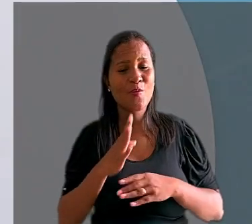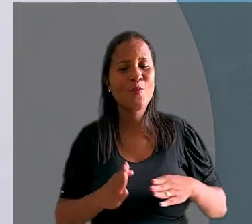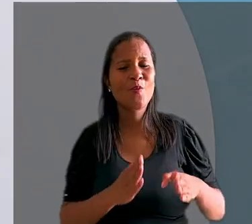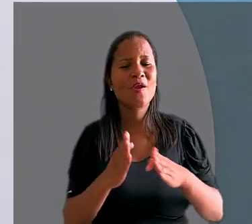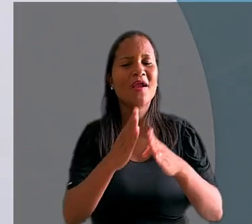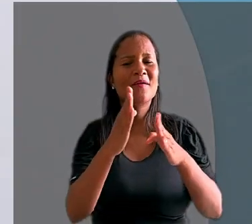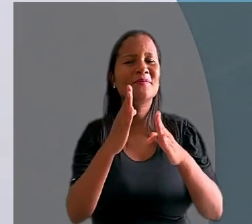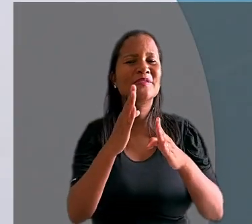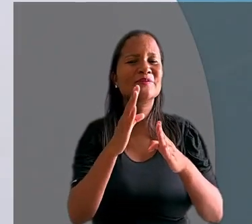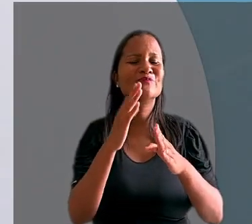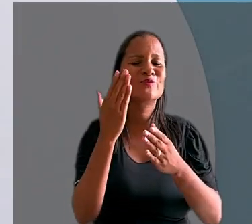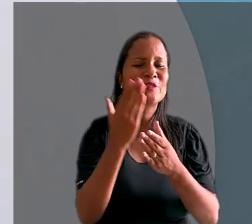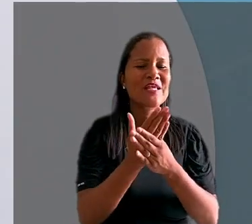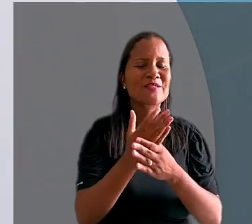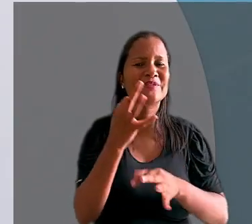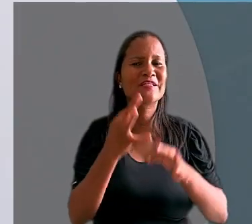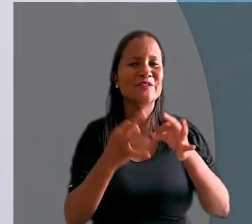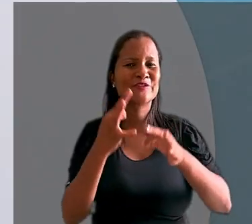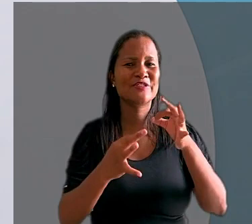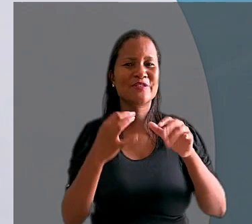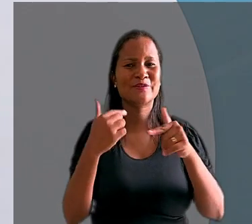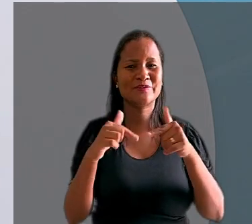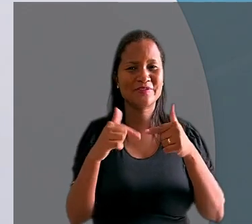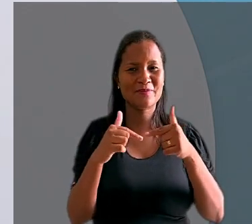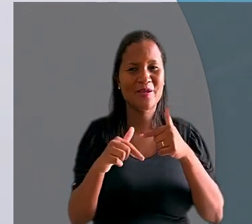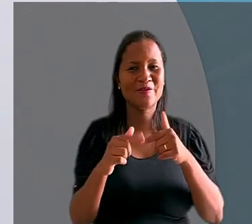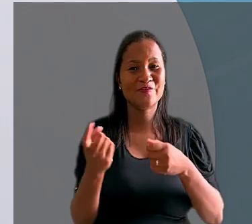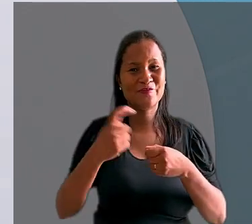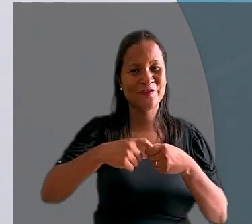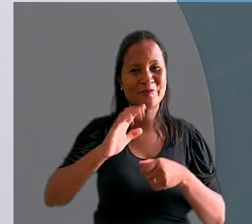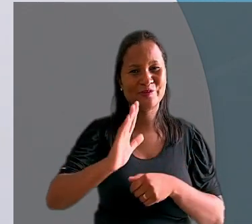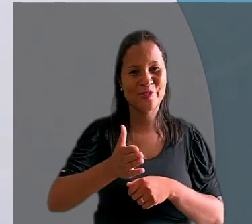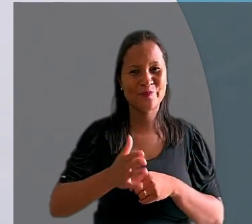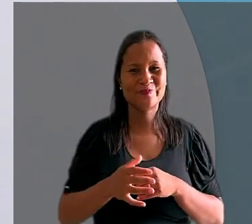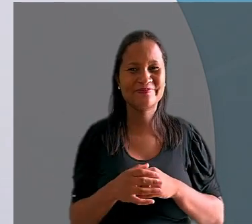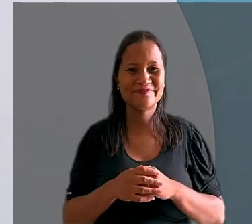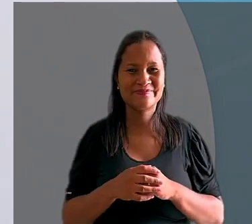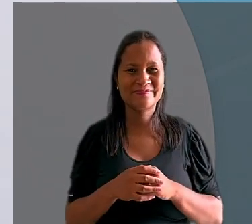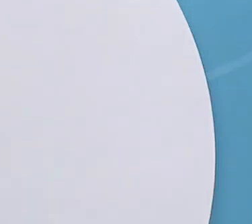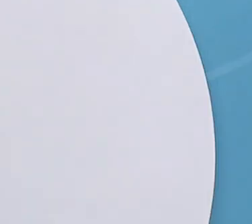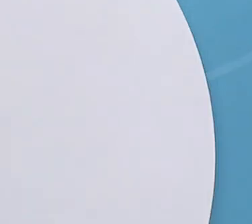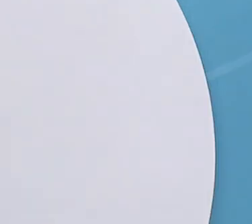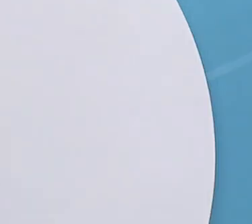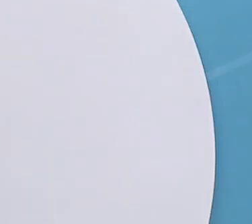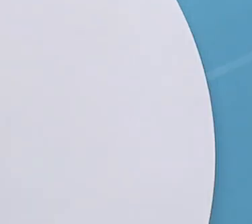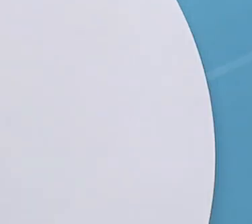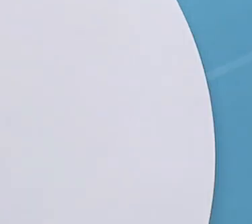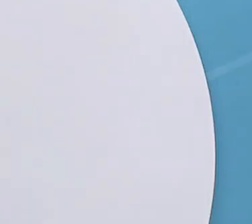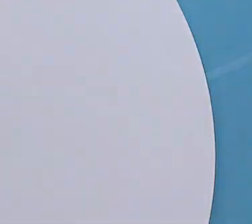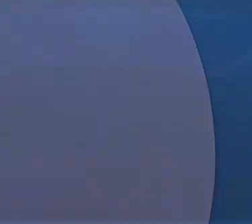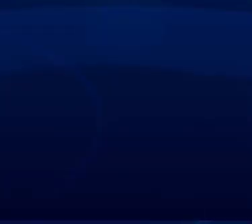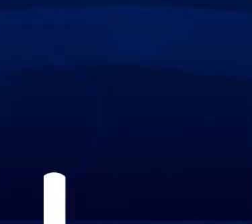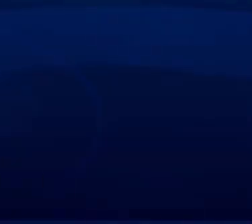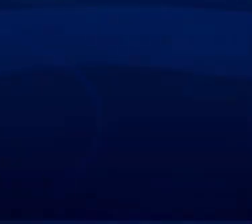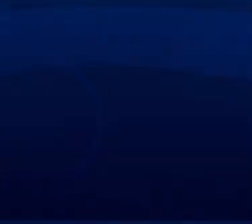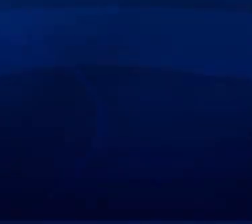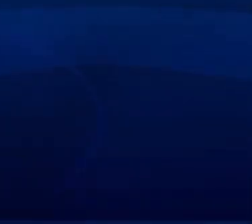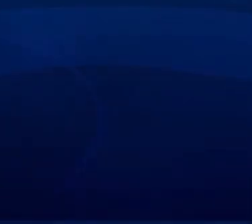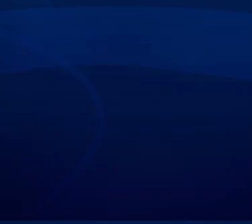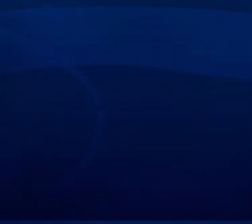no próximo bloco, você vai conhecer o caminho percorrido pelos processos na Justiça do Trabalho. A gente volta já.